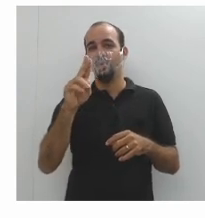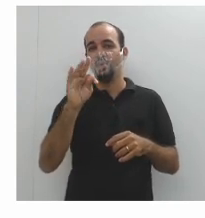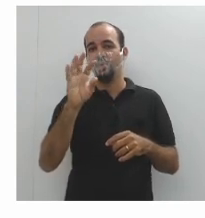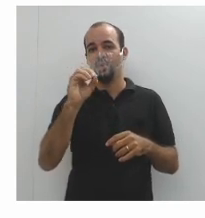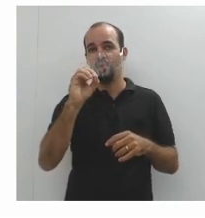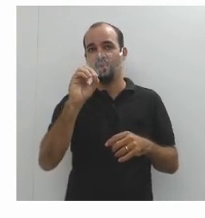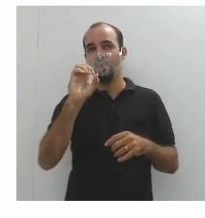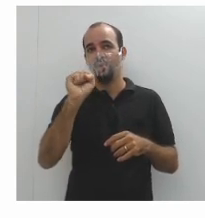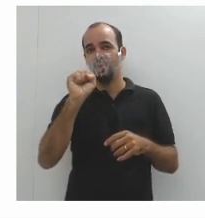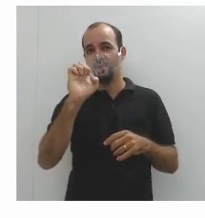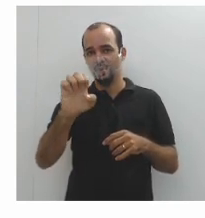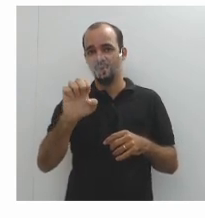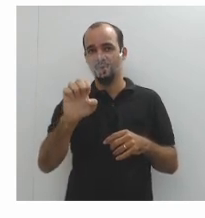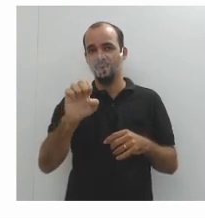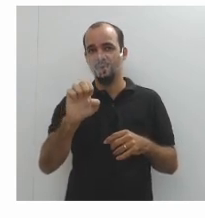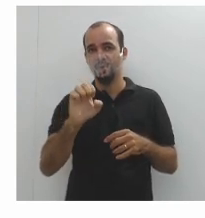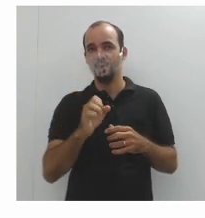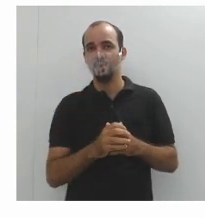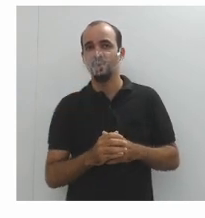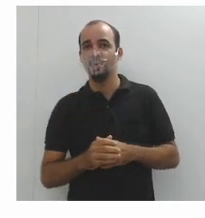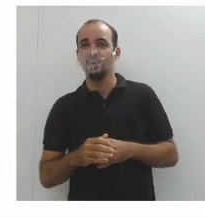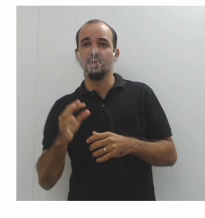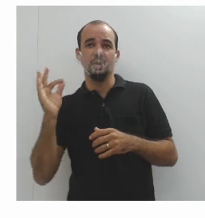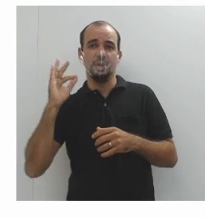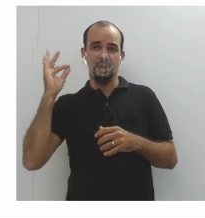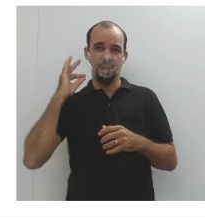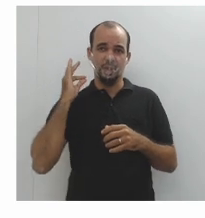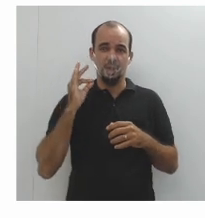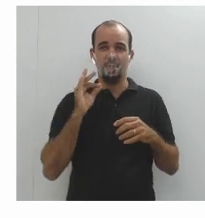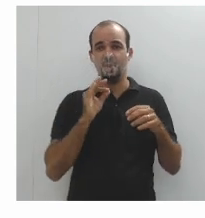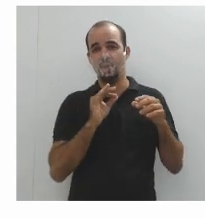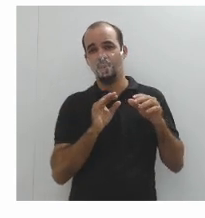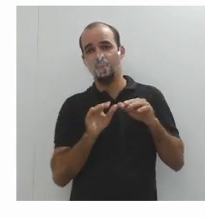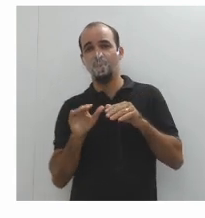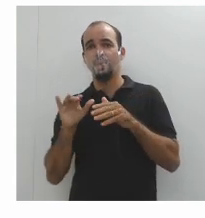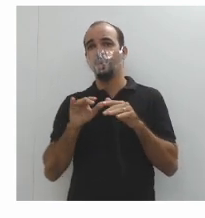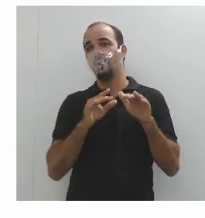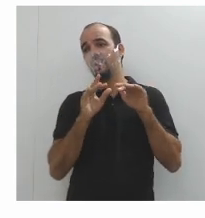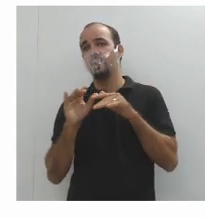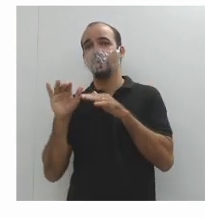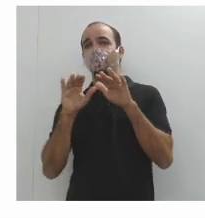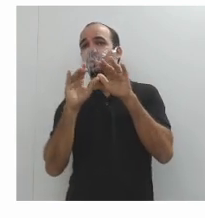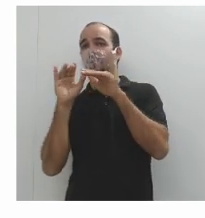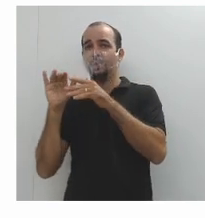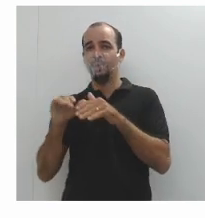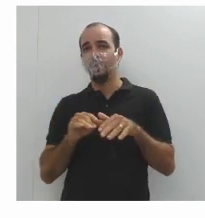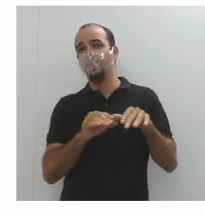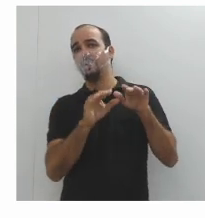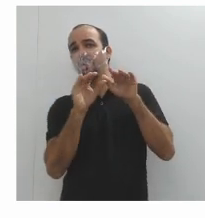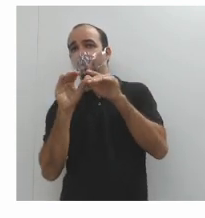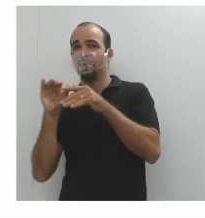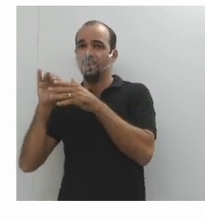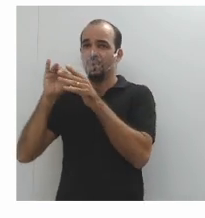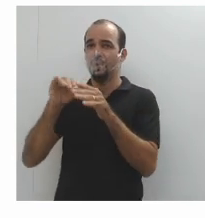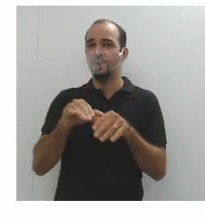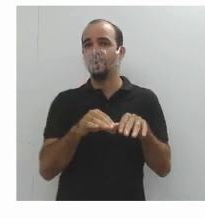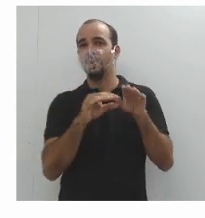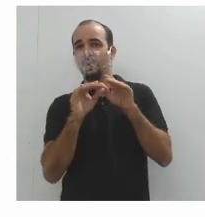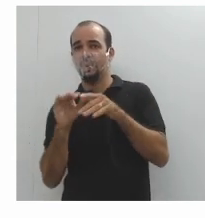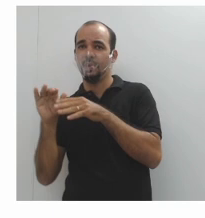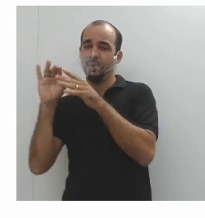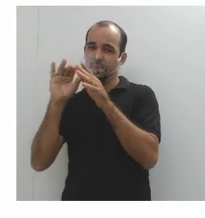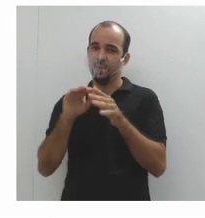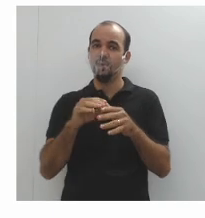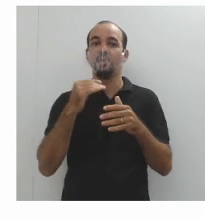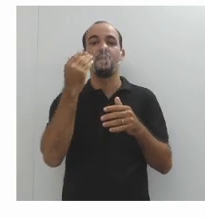abelhinhas aí, elas não têm mesmo um trabalho amargo, porque tem bastante açúcar no mel,